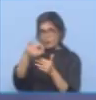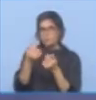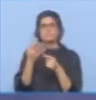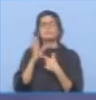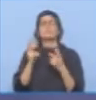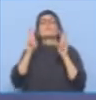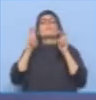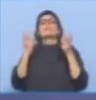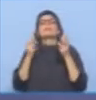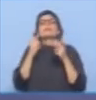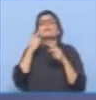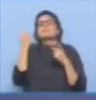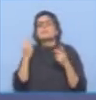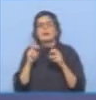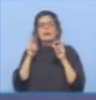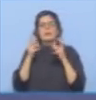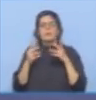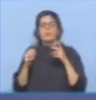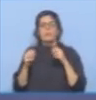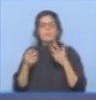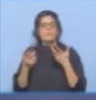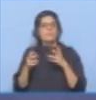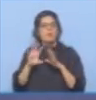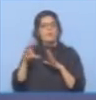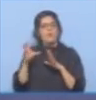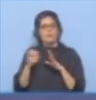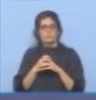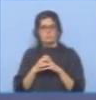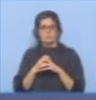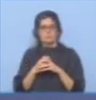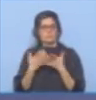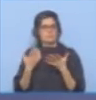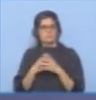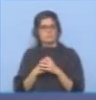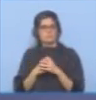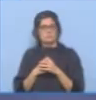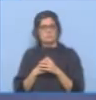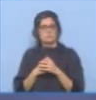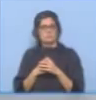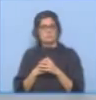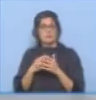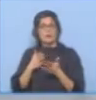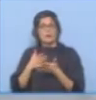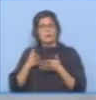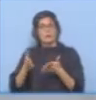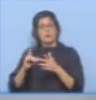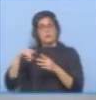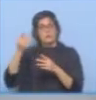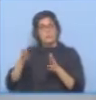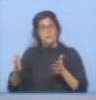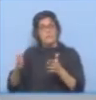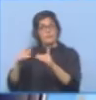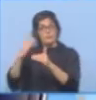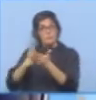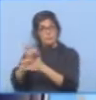debate... dinâmicas que são propostas, aquilo que se experiência, por exemplo, no tal Festival da Juventude? Bem, talvez todas estas coisas que foram crescendo, que se